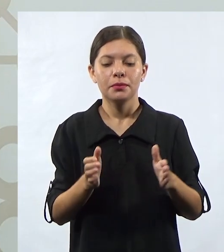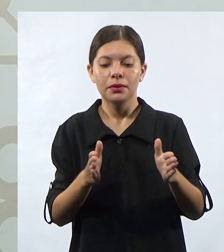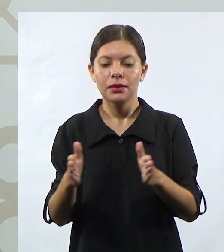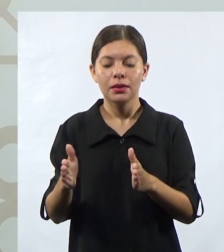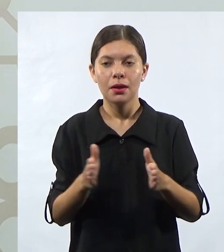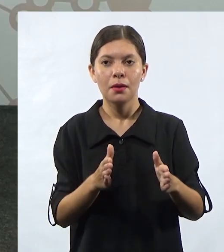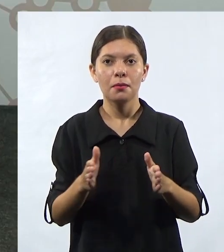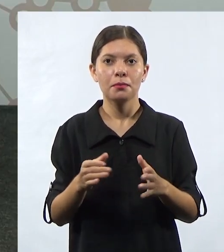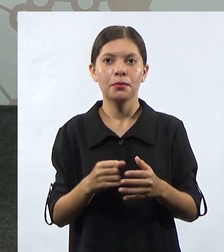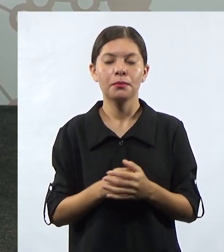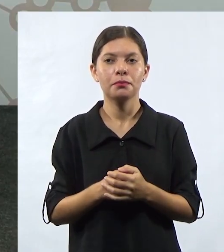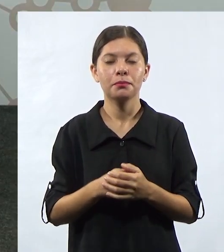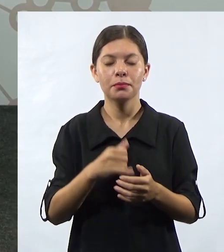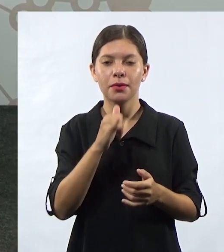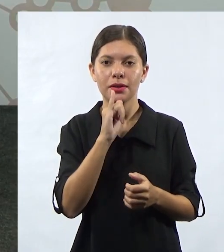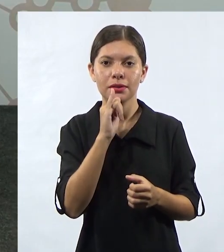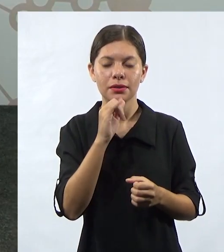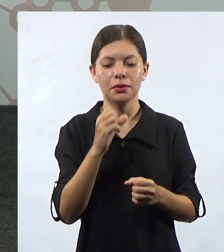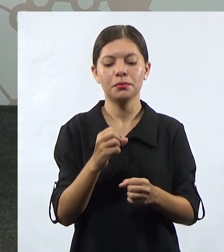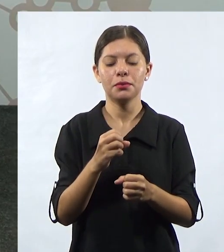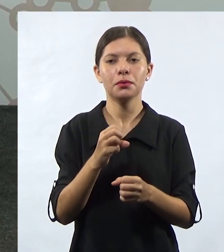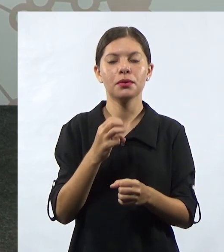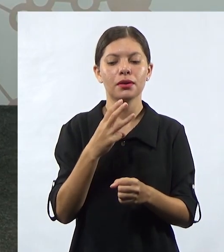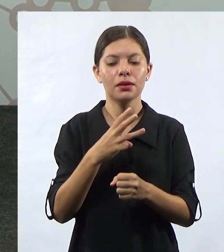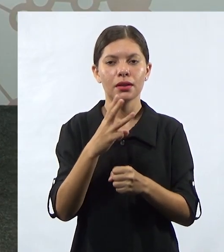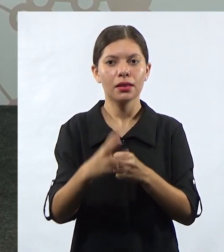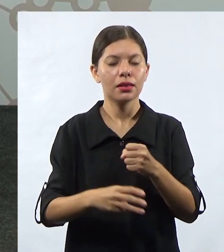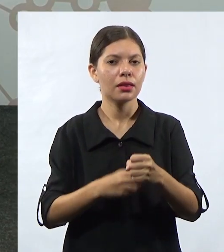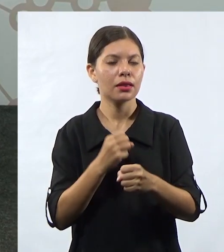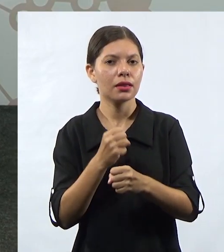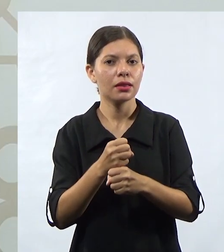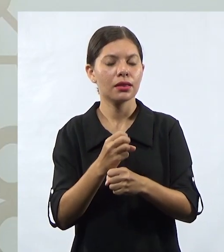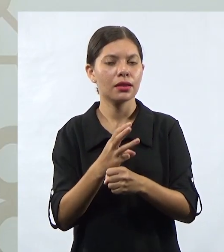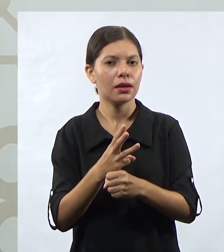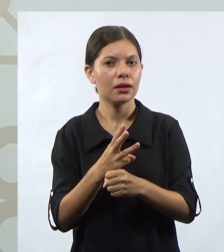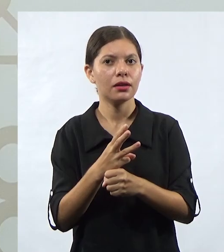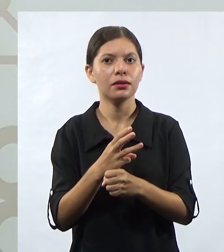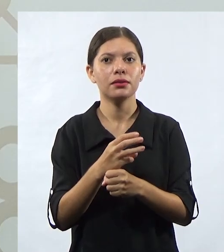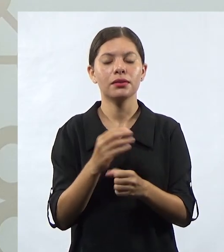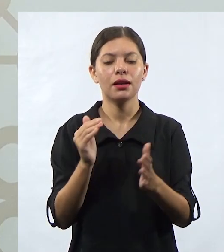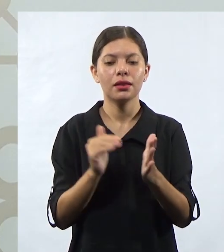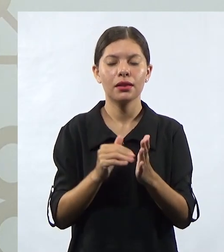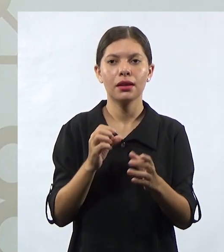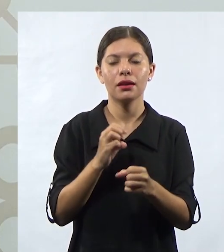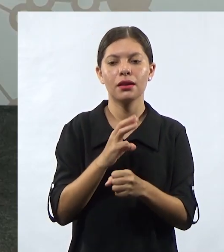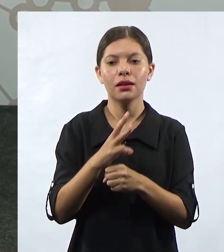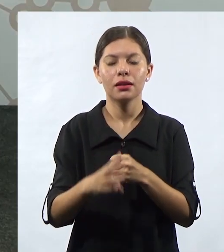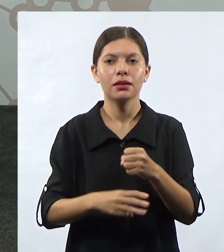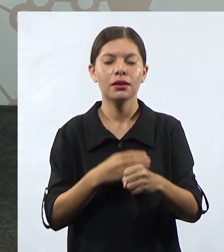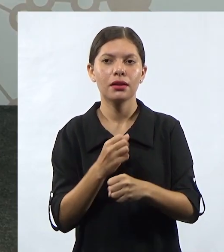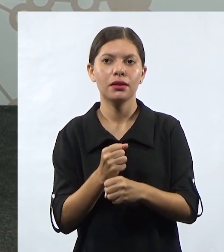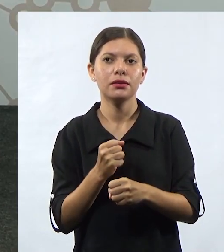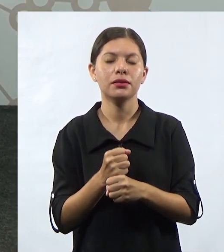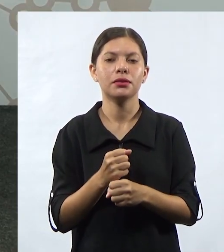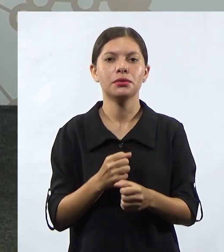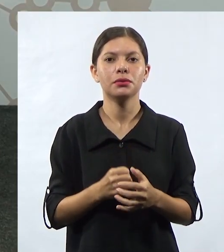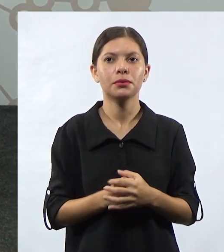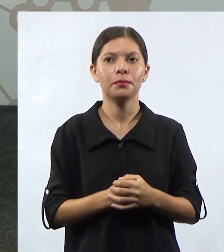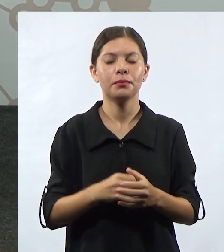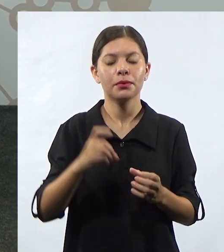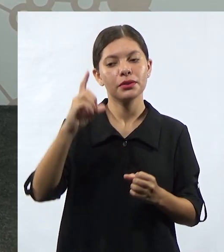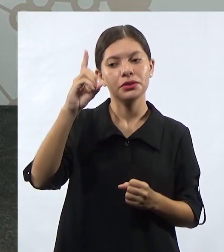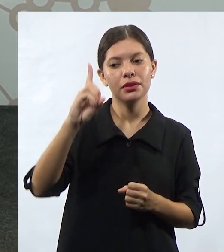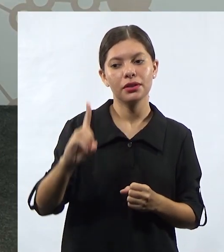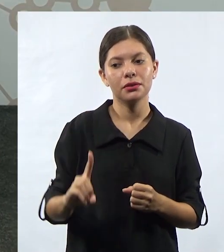3 anos, qual foi o personagem daquela história? Ou, geralmente, nós temos um diretor escolar. Então,